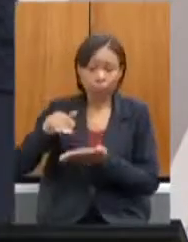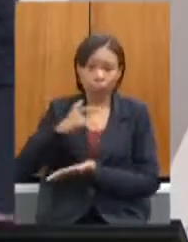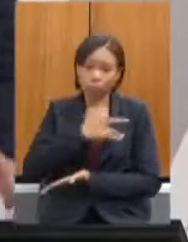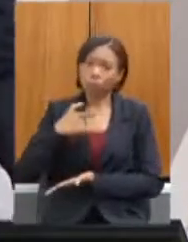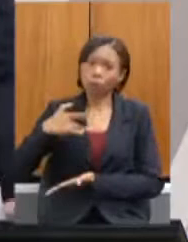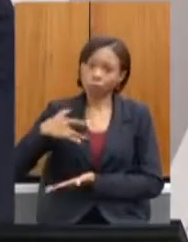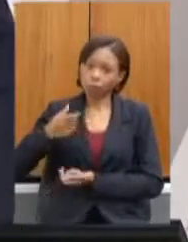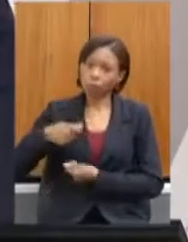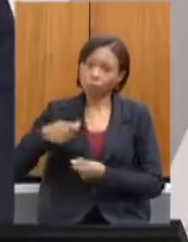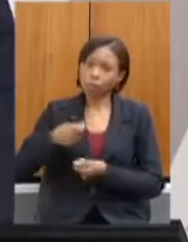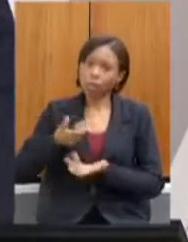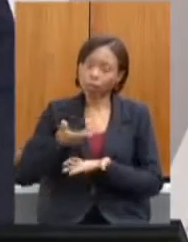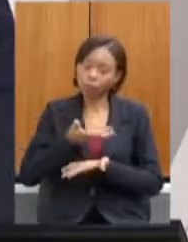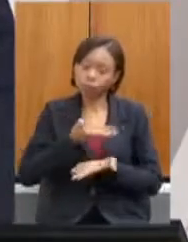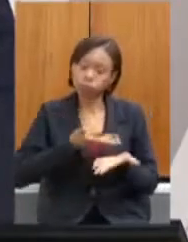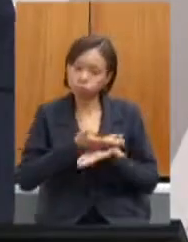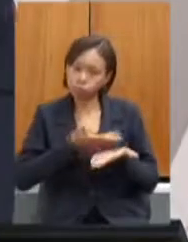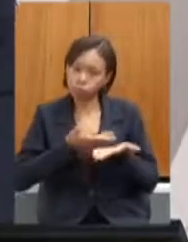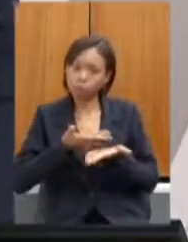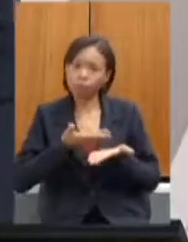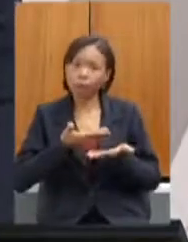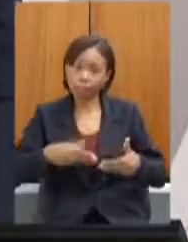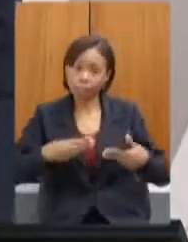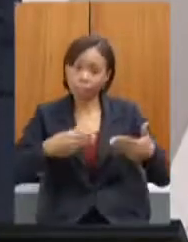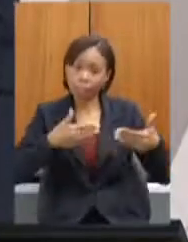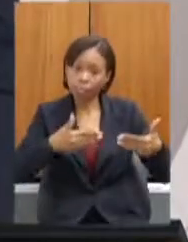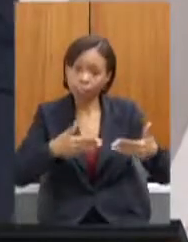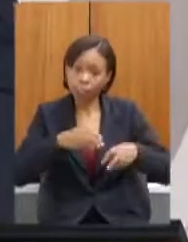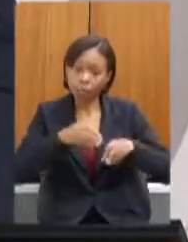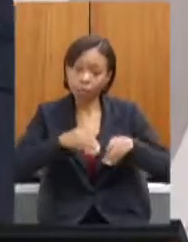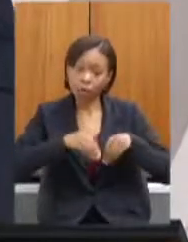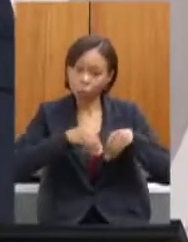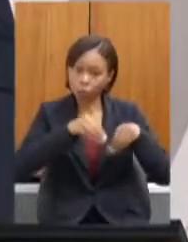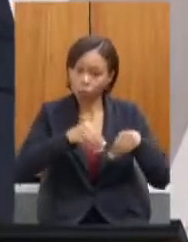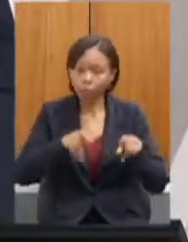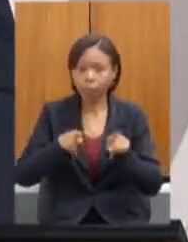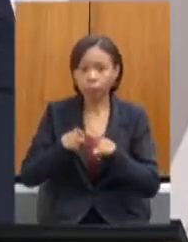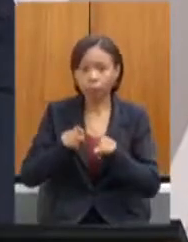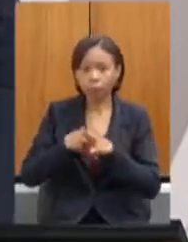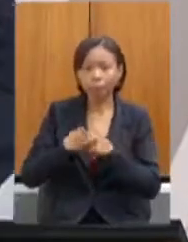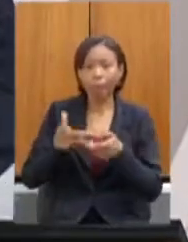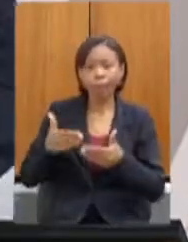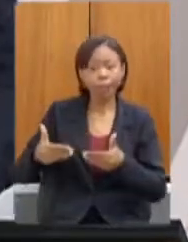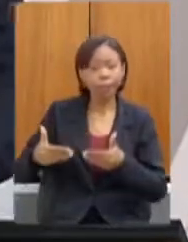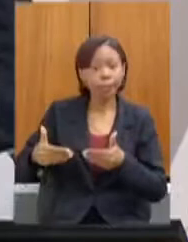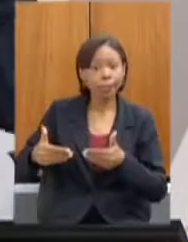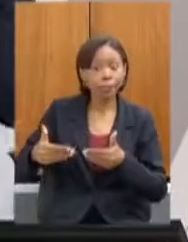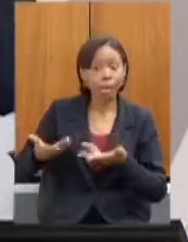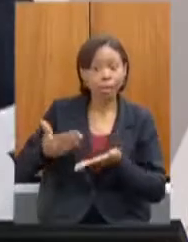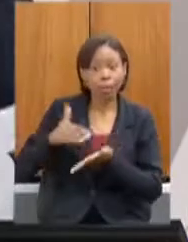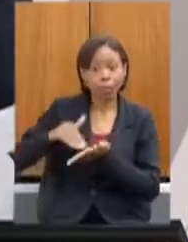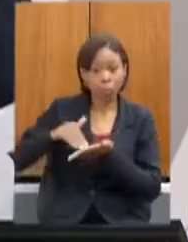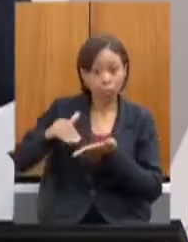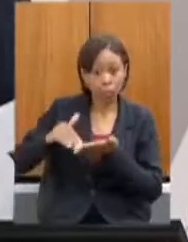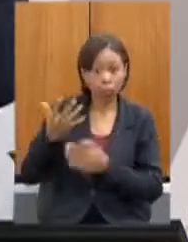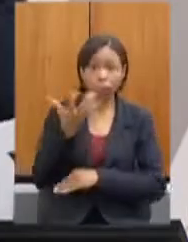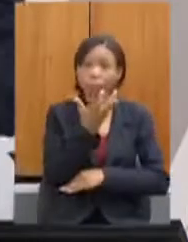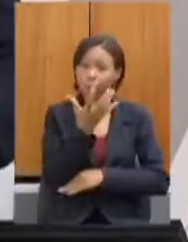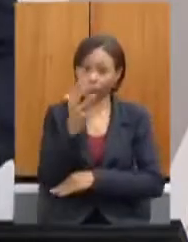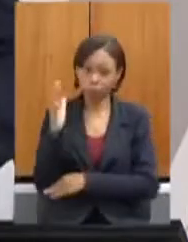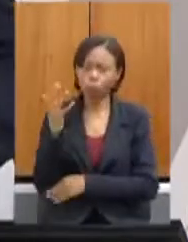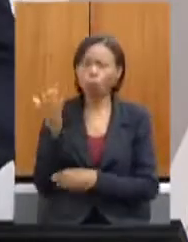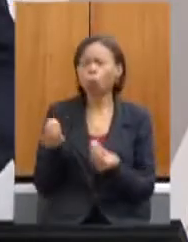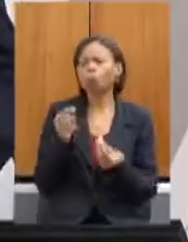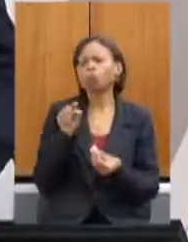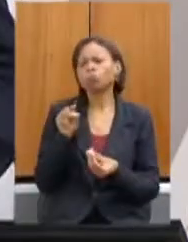com a nossa secretaria de agricultura como também com a nossa Secretaria de Meio Ambiente qual política pública que o senhor enxerga nesse